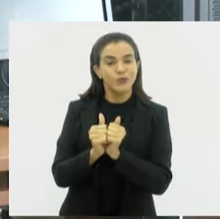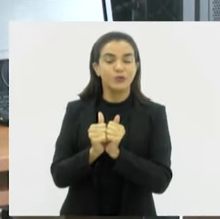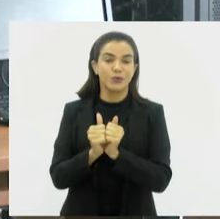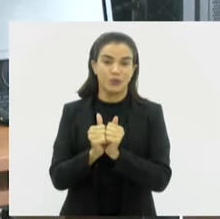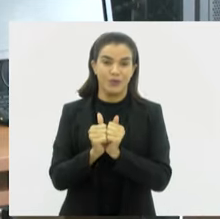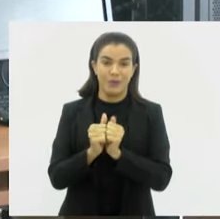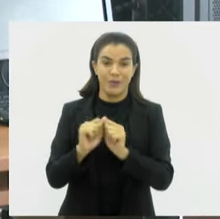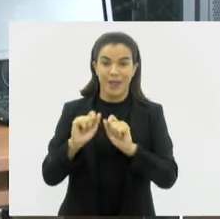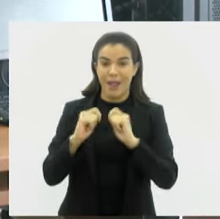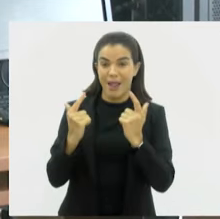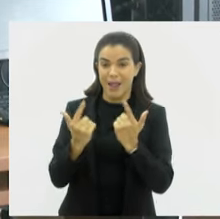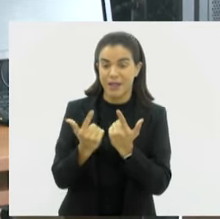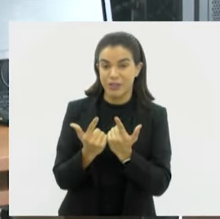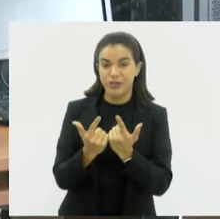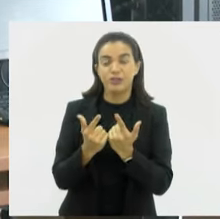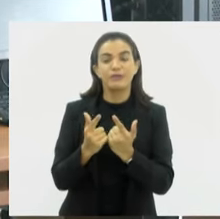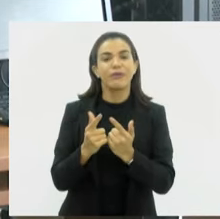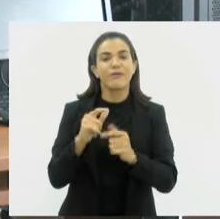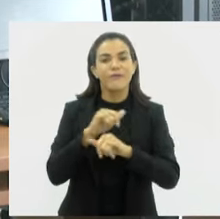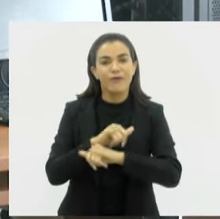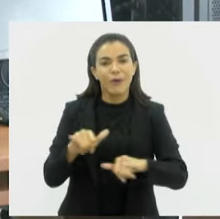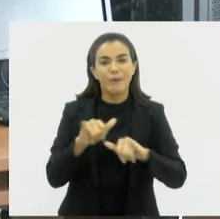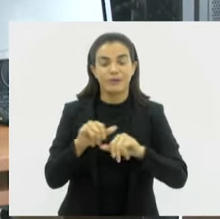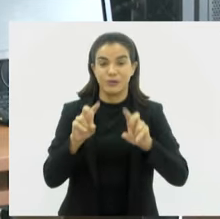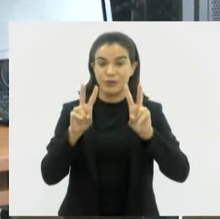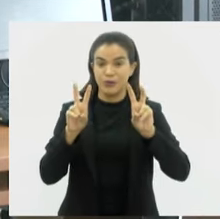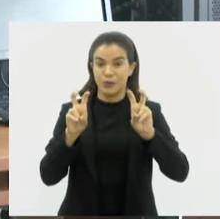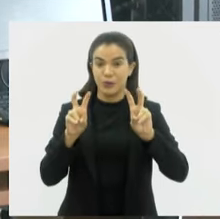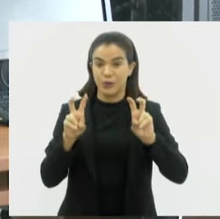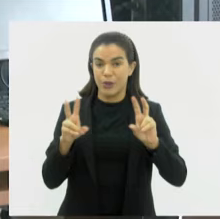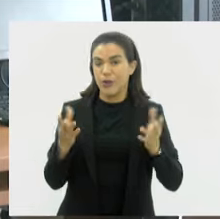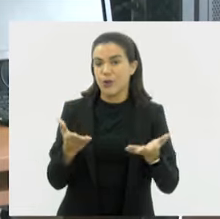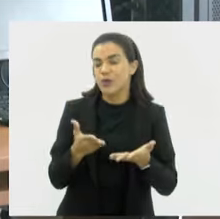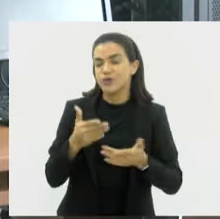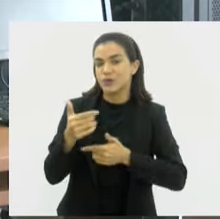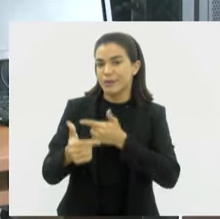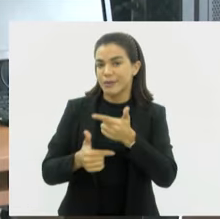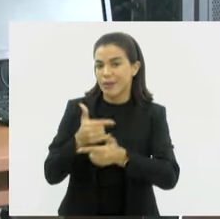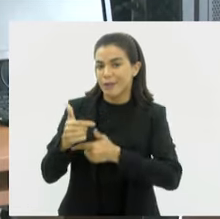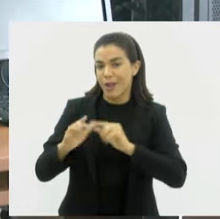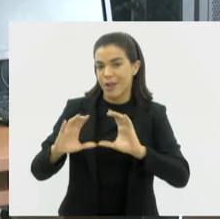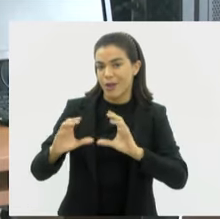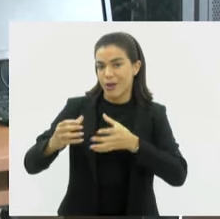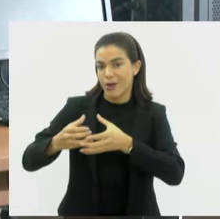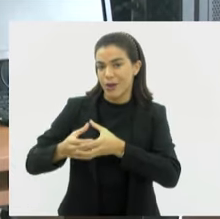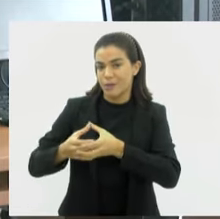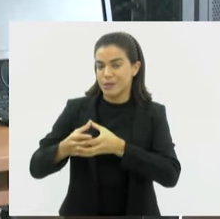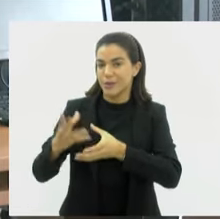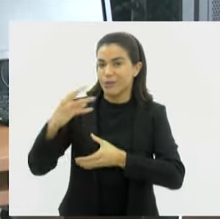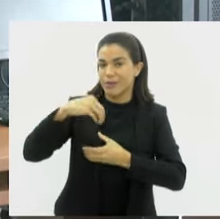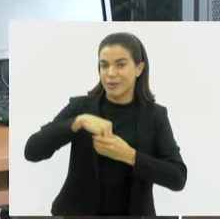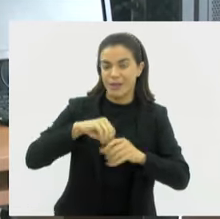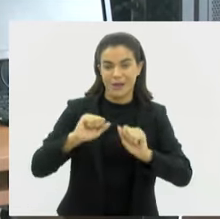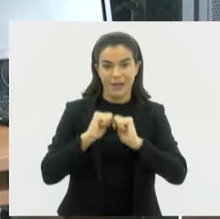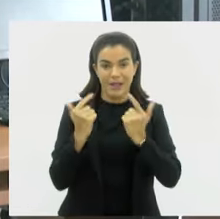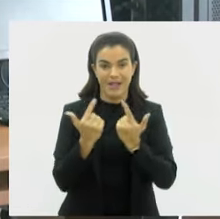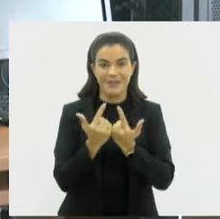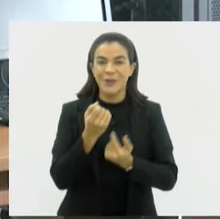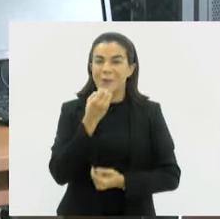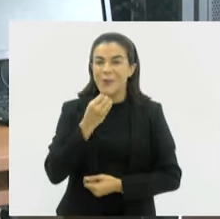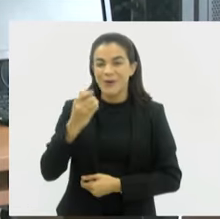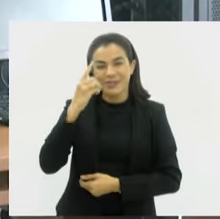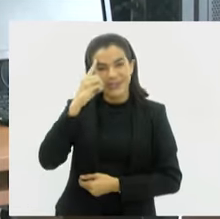Alerj e tem informações sobre essa data e também sobre o trabalho que a comissão vem desempenhando aqui na Alerj. Bom dia,